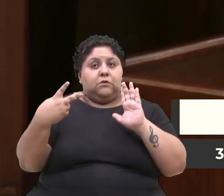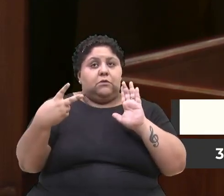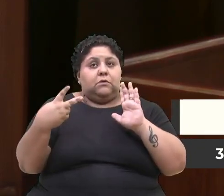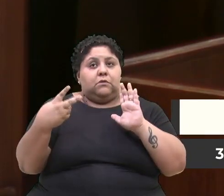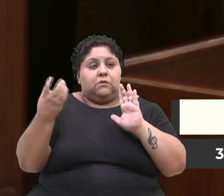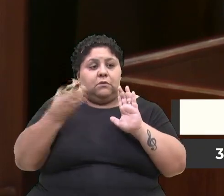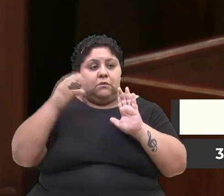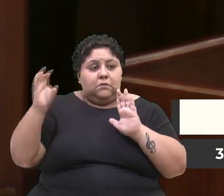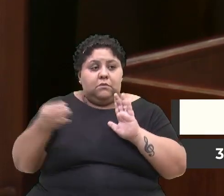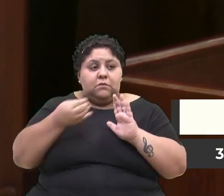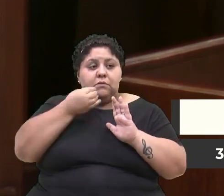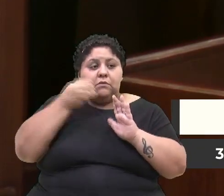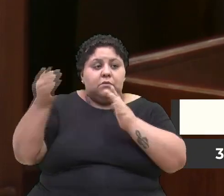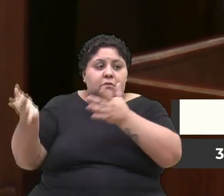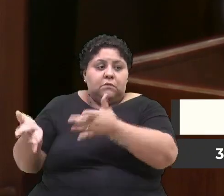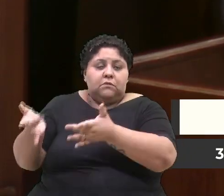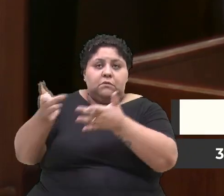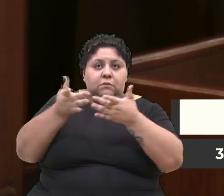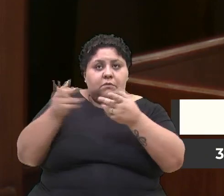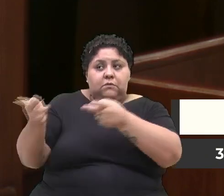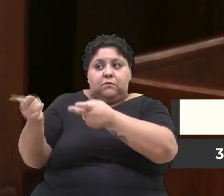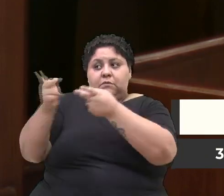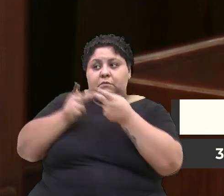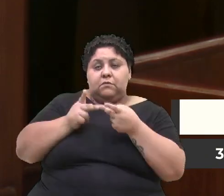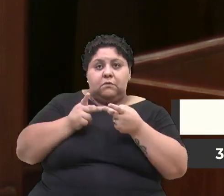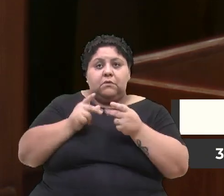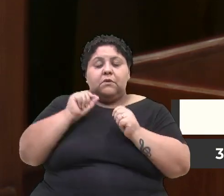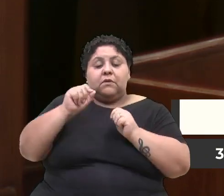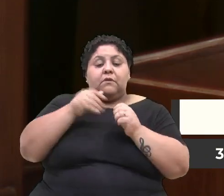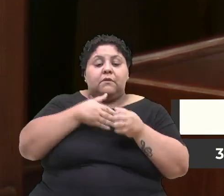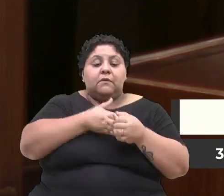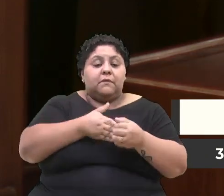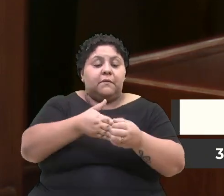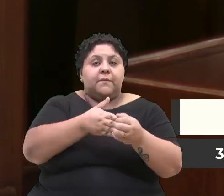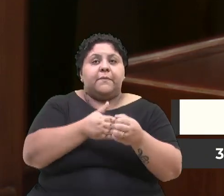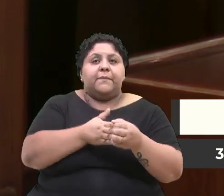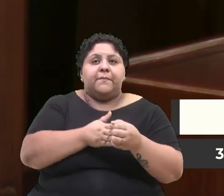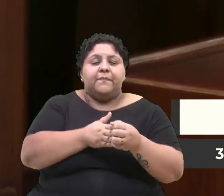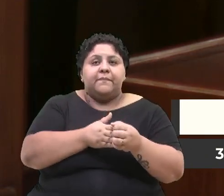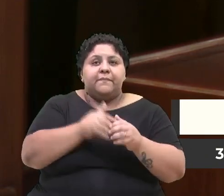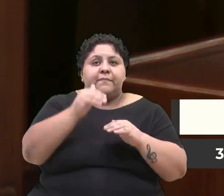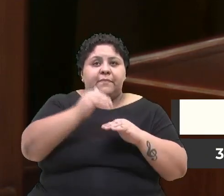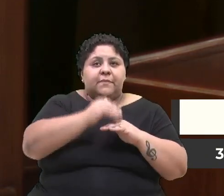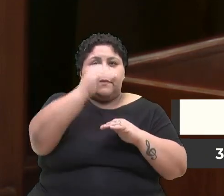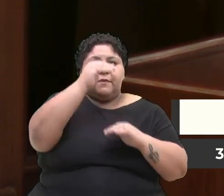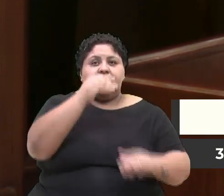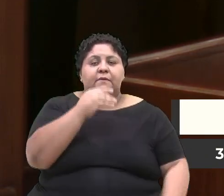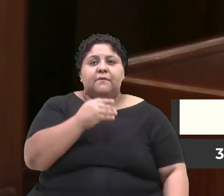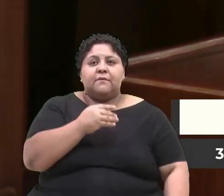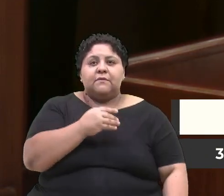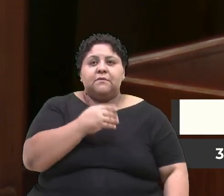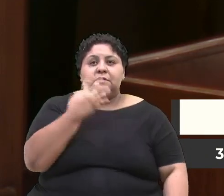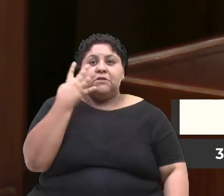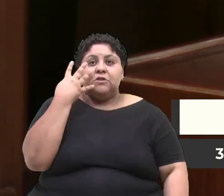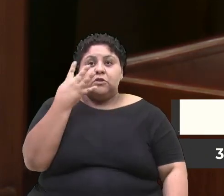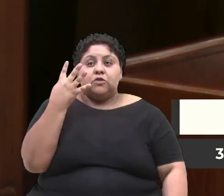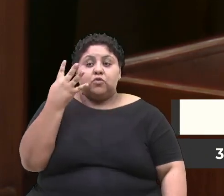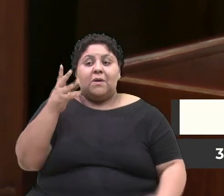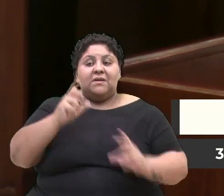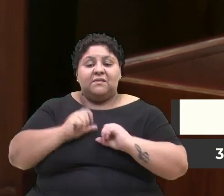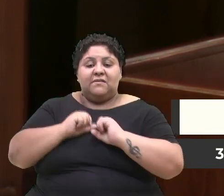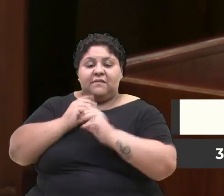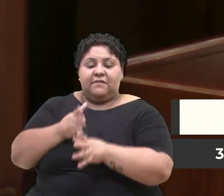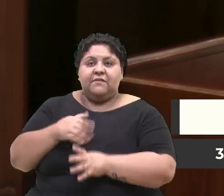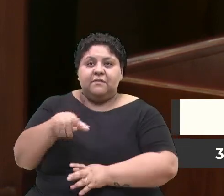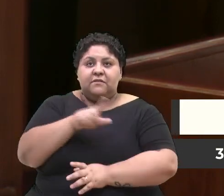aproveitar para convidar, especialmente a quem nos acompanha, para mais 4 atividades que